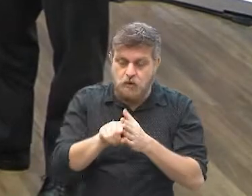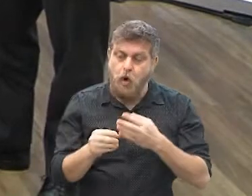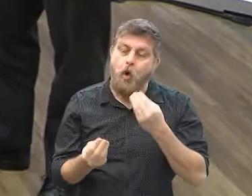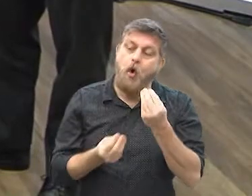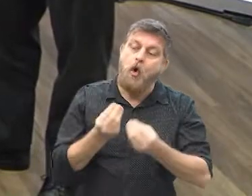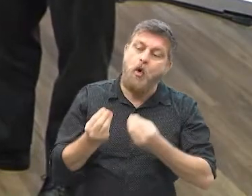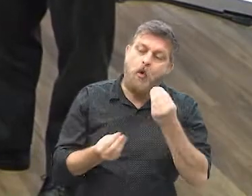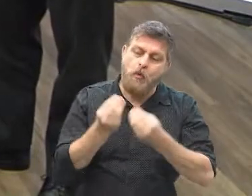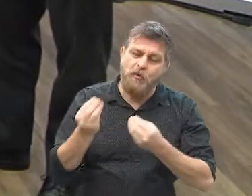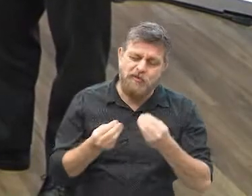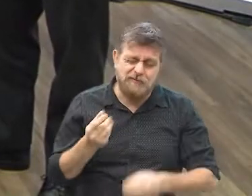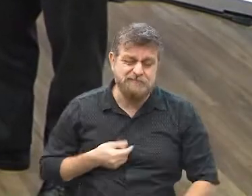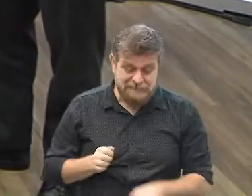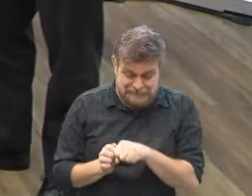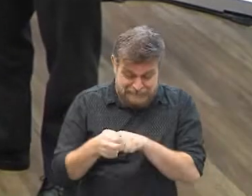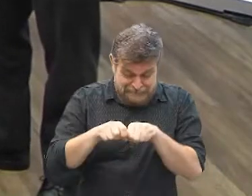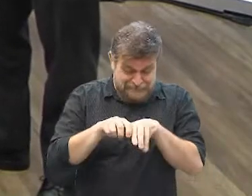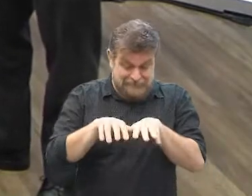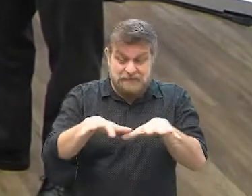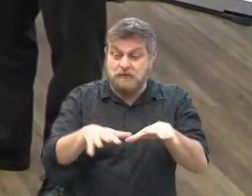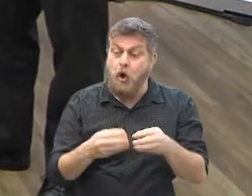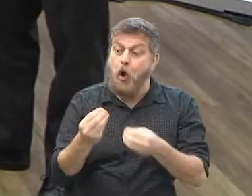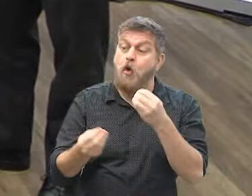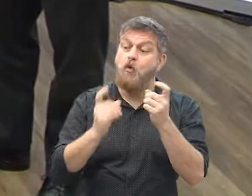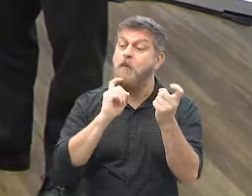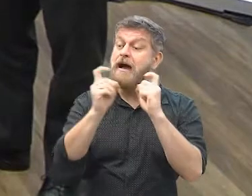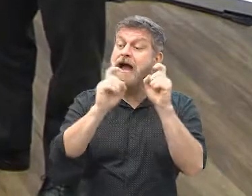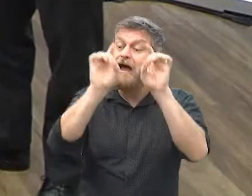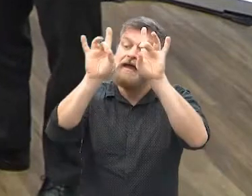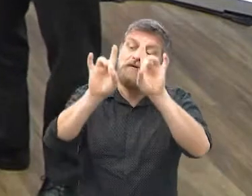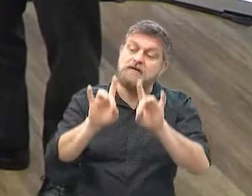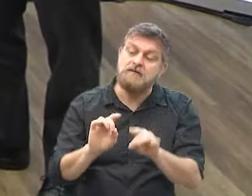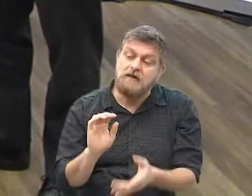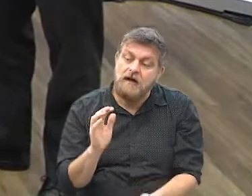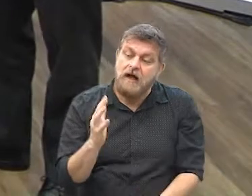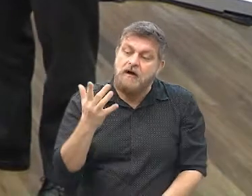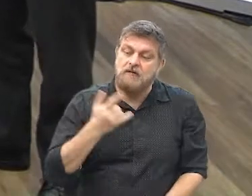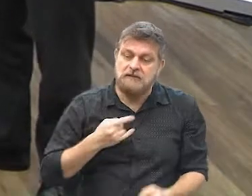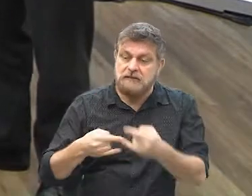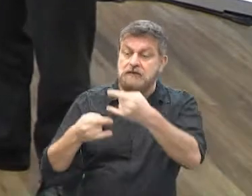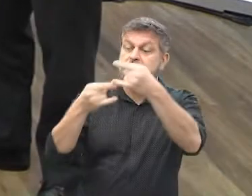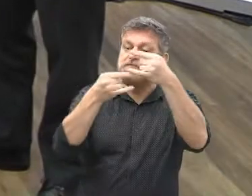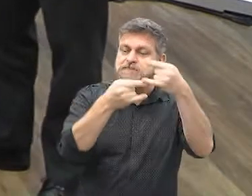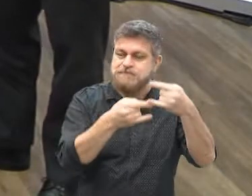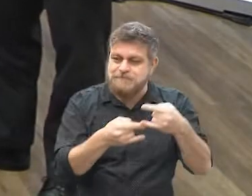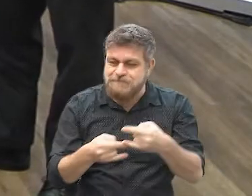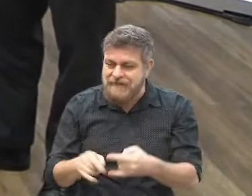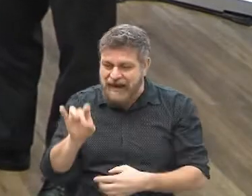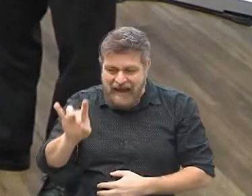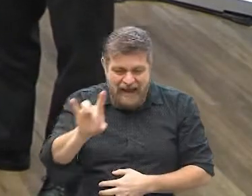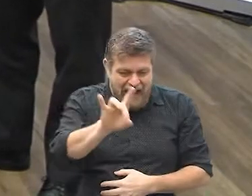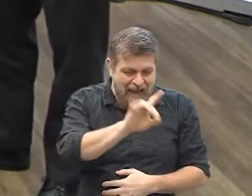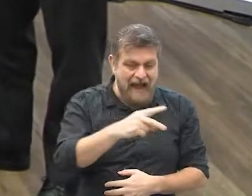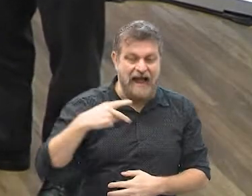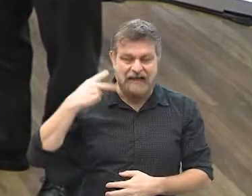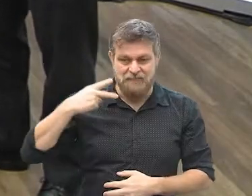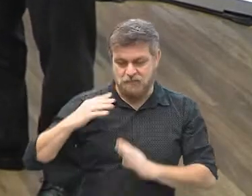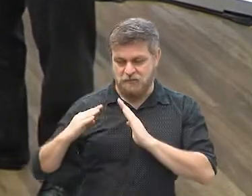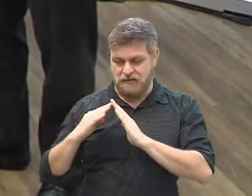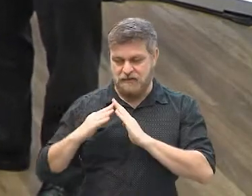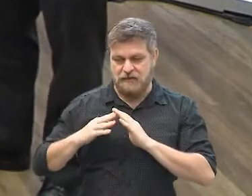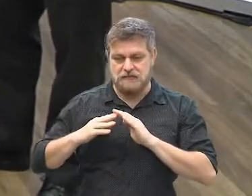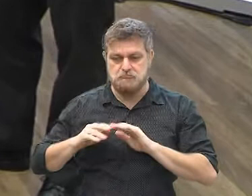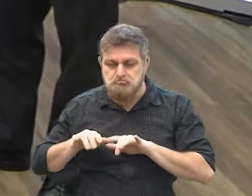tem sido, no meio desta pandemia, as reuniões extraordinárias de forma remota? Cada parlamentar na sua casa.